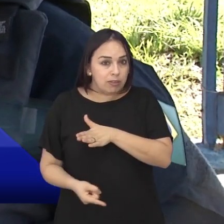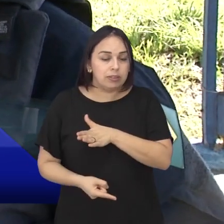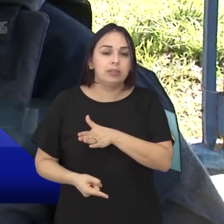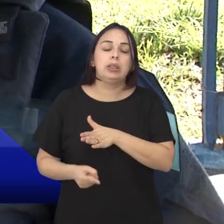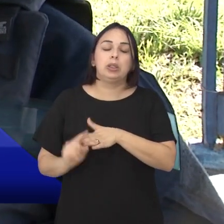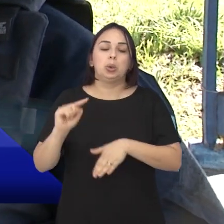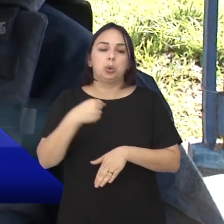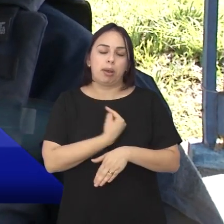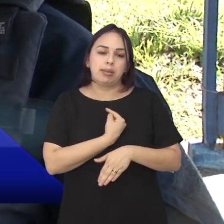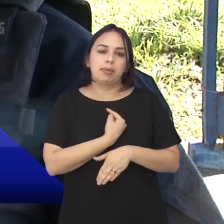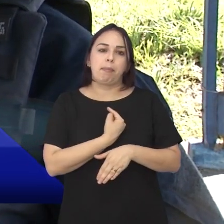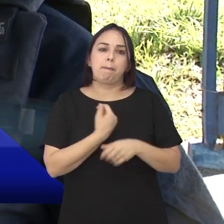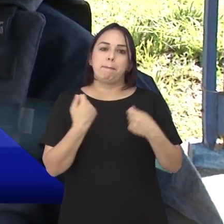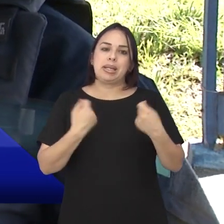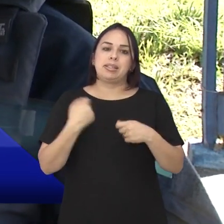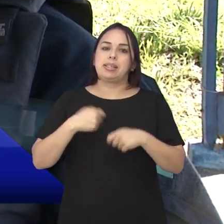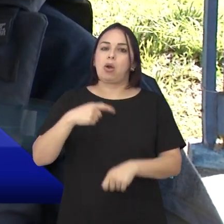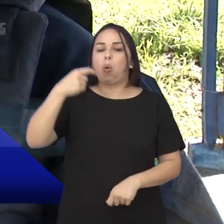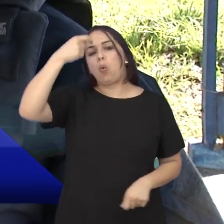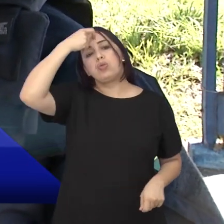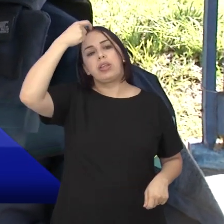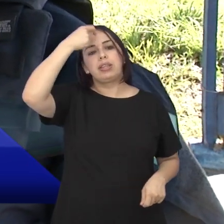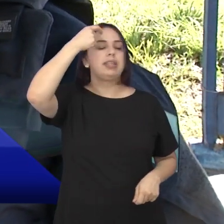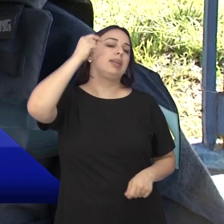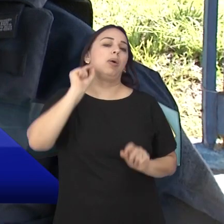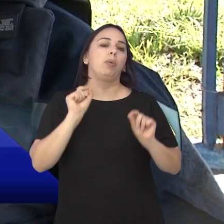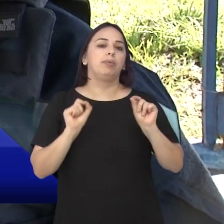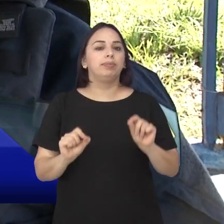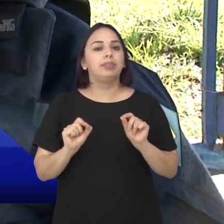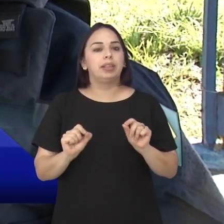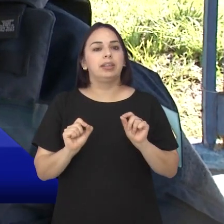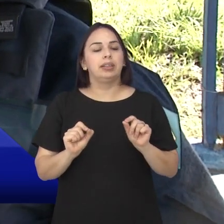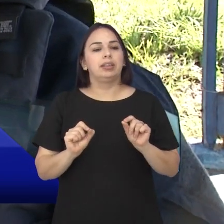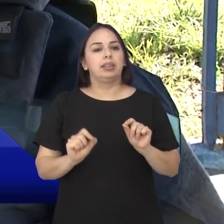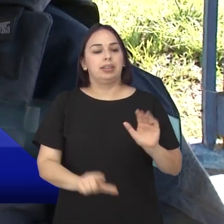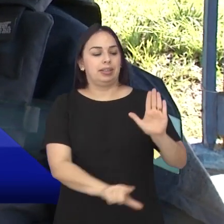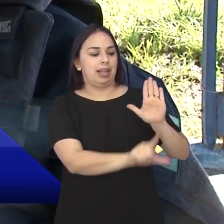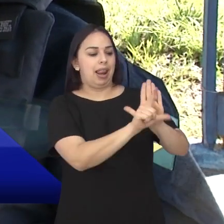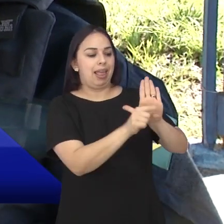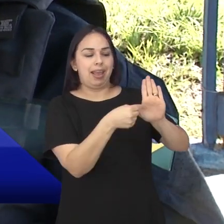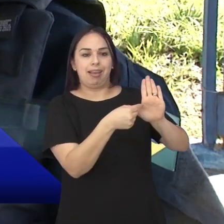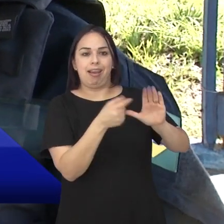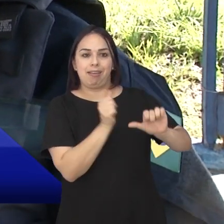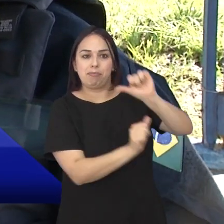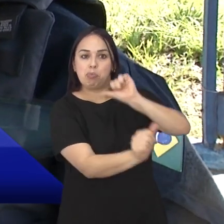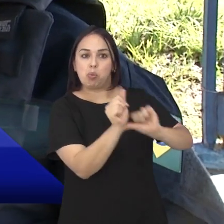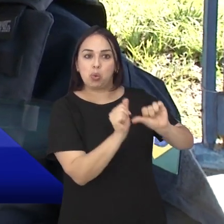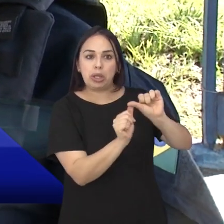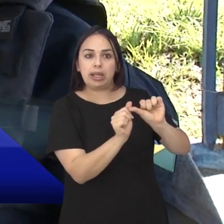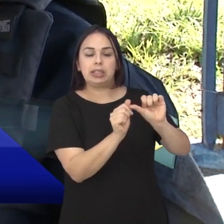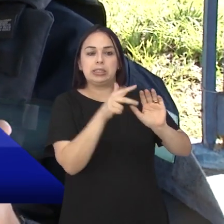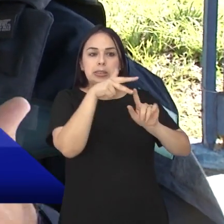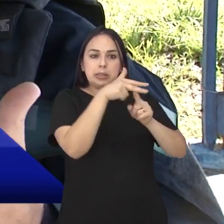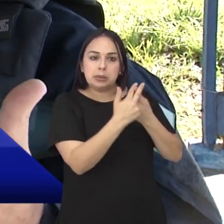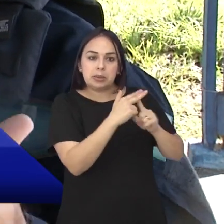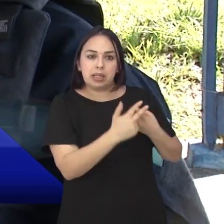assunto, nós temos que ter a consciência que quando a legislação ela é mudada e ela